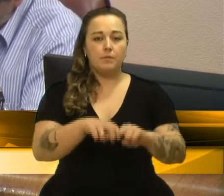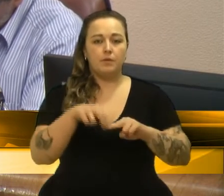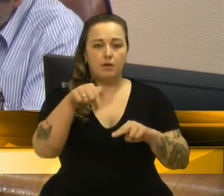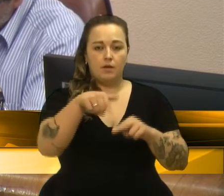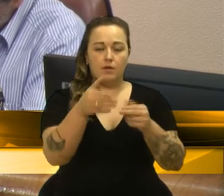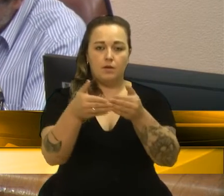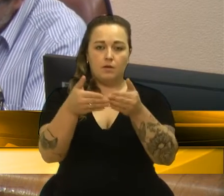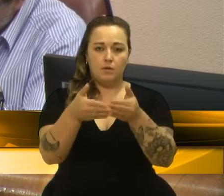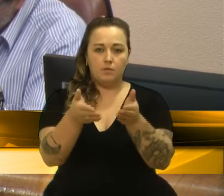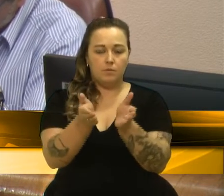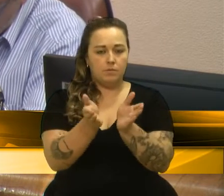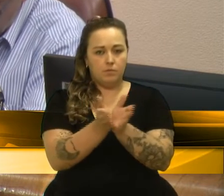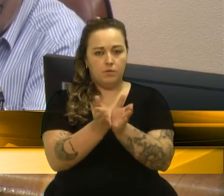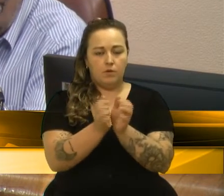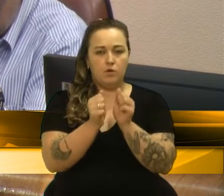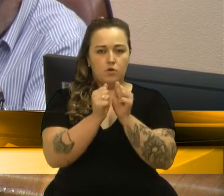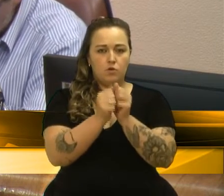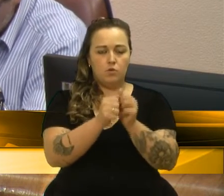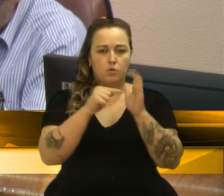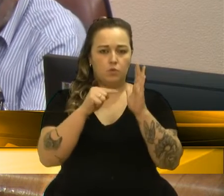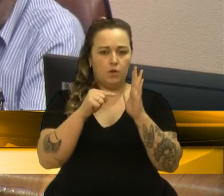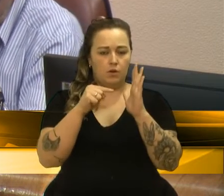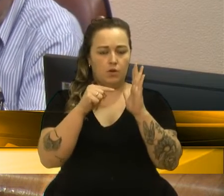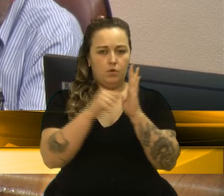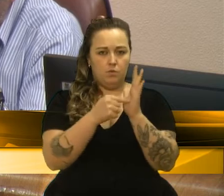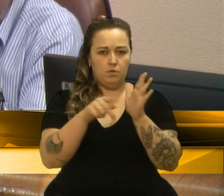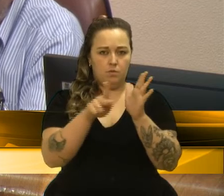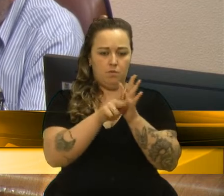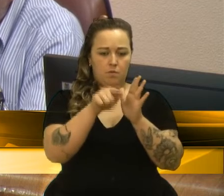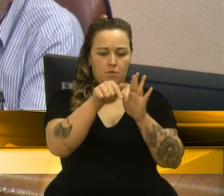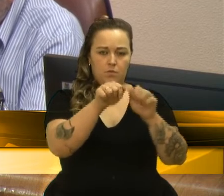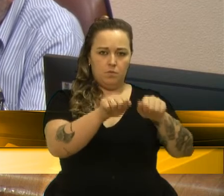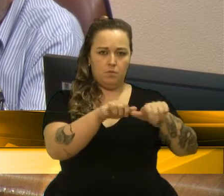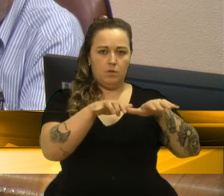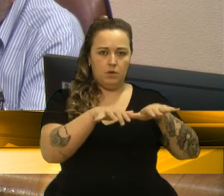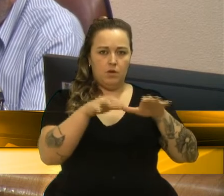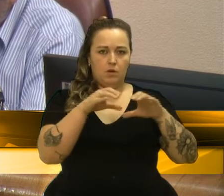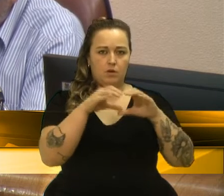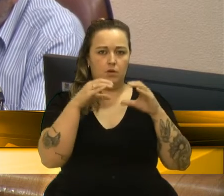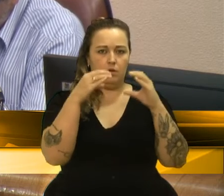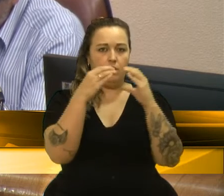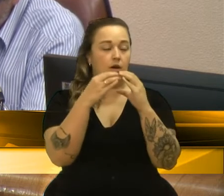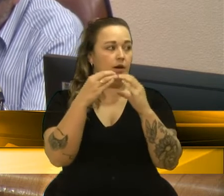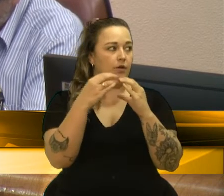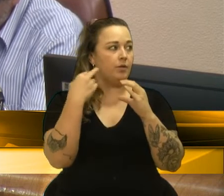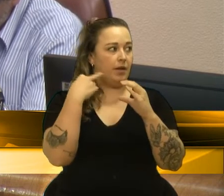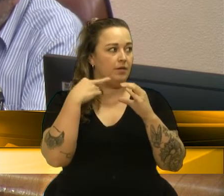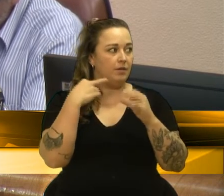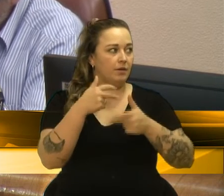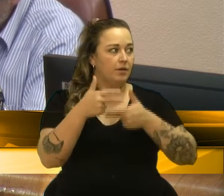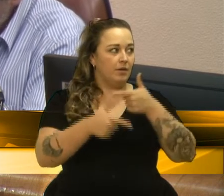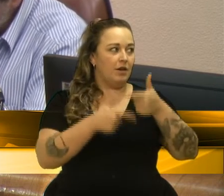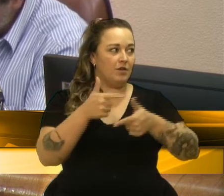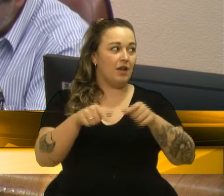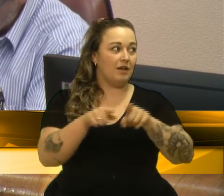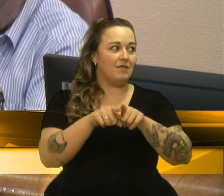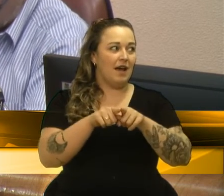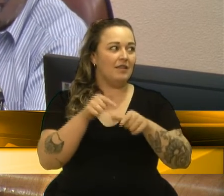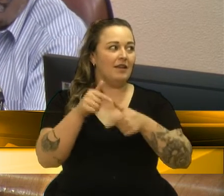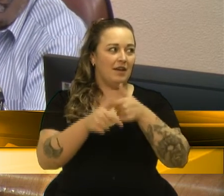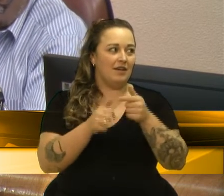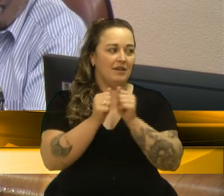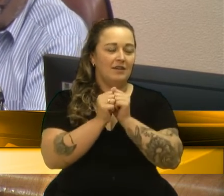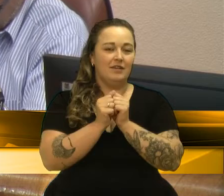a admissibilidade da denúncia em plenário, constituíram dado novo que alterou a verdade dos fatos aduzidos na